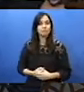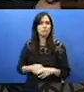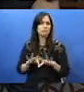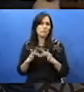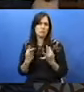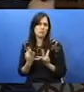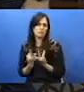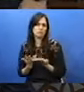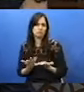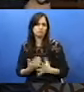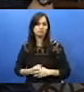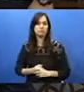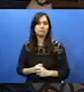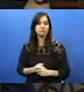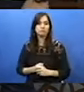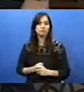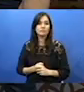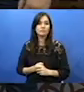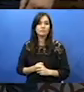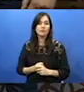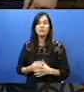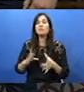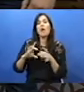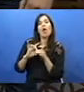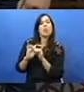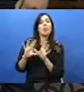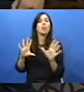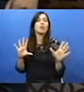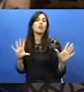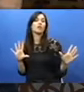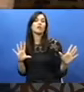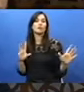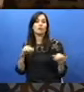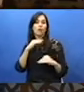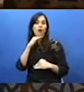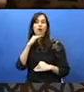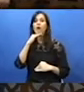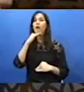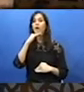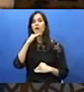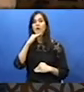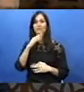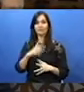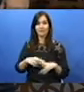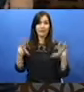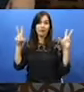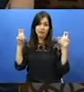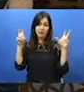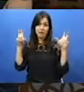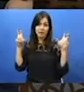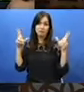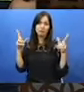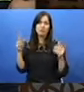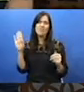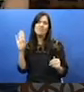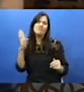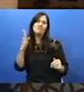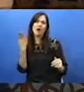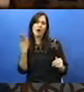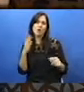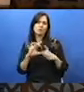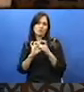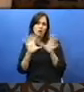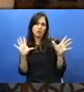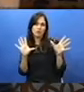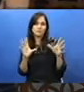familiar, para manter sua independência, né? Entre aspas, independência, ou seja, uma falsa independência,